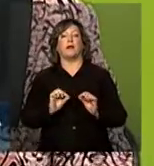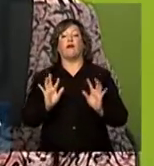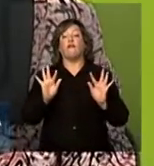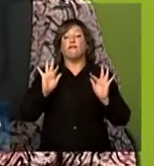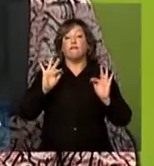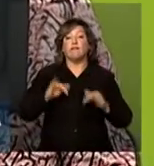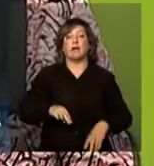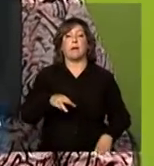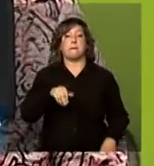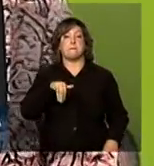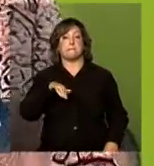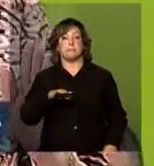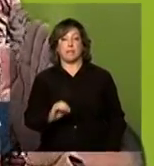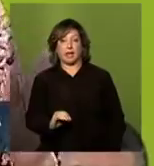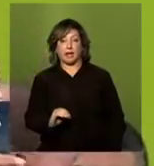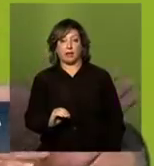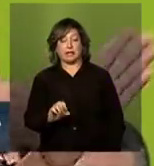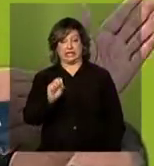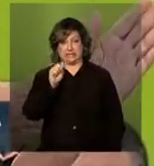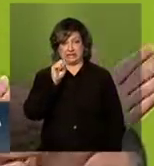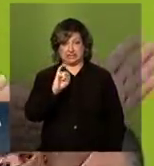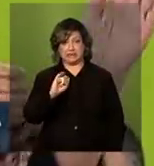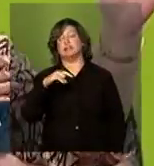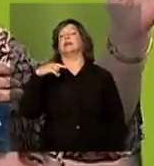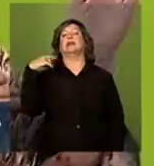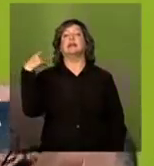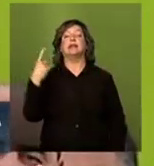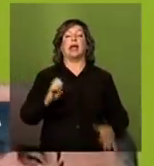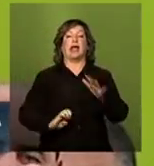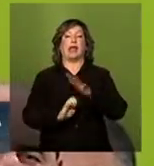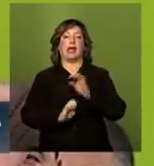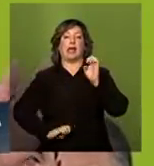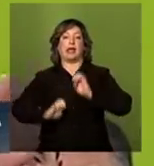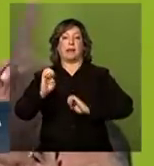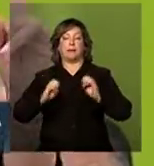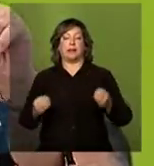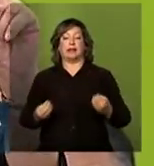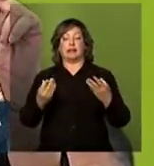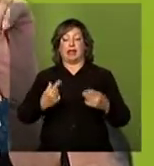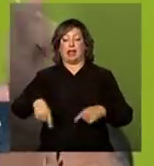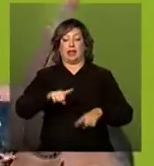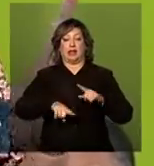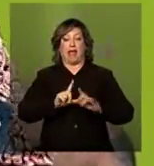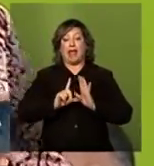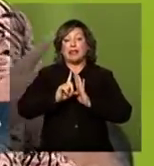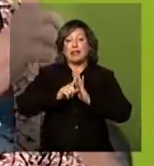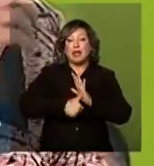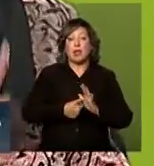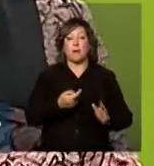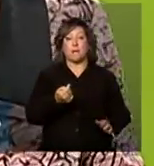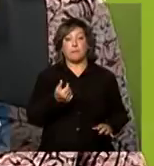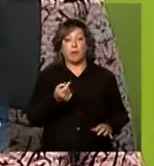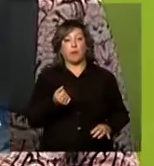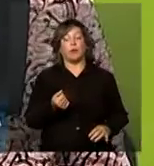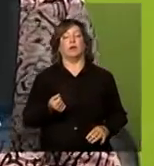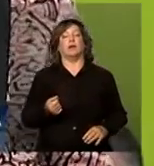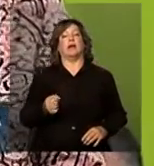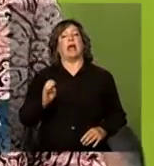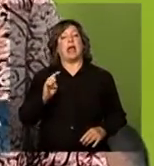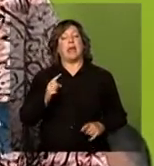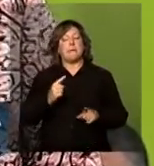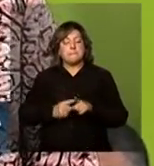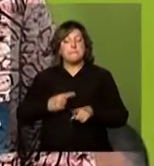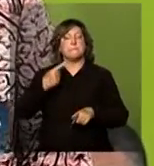Maio e se as empresas que fornecem esses equipamentos atrasarem um pouco é mais duas